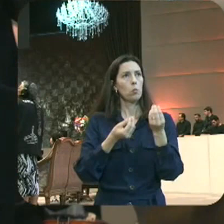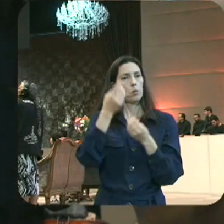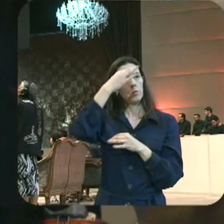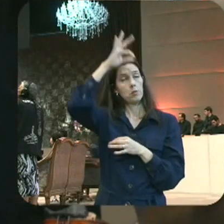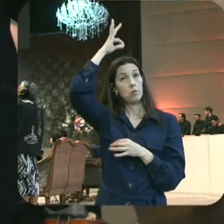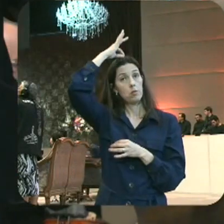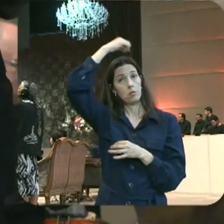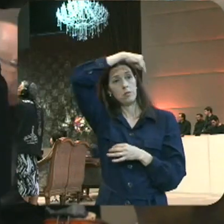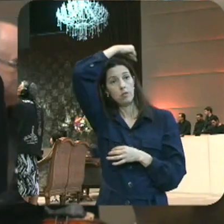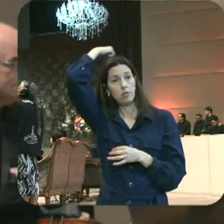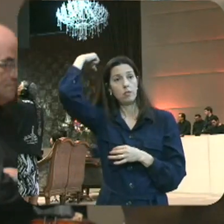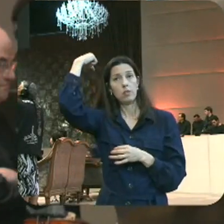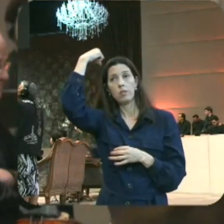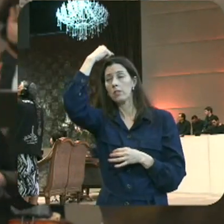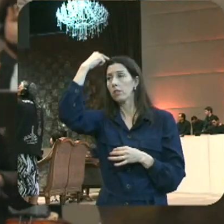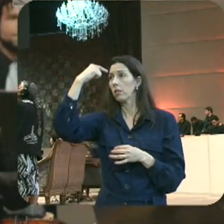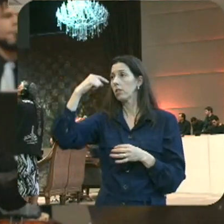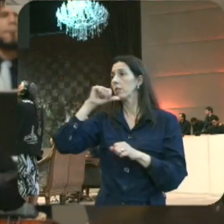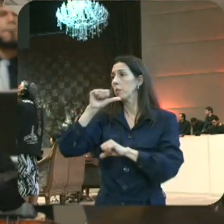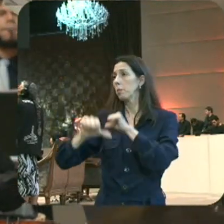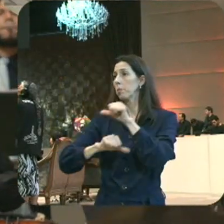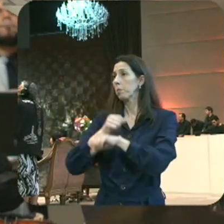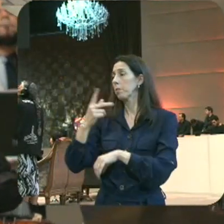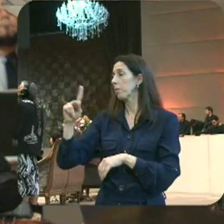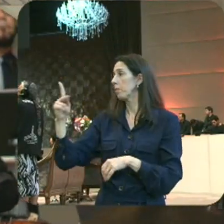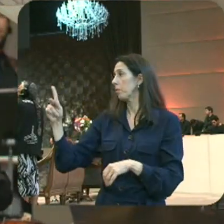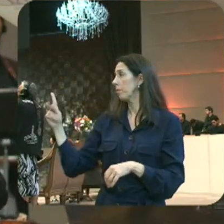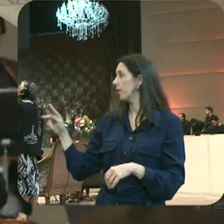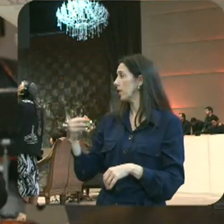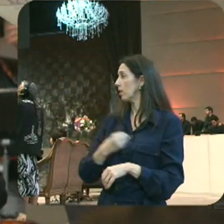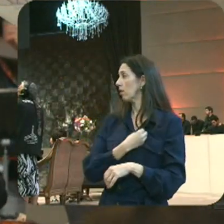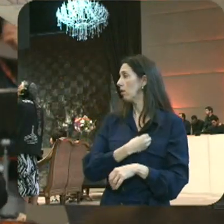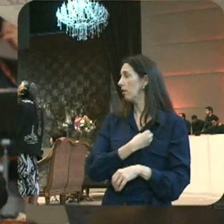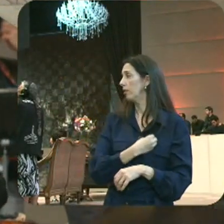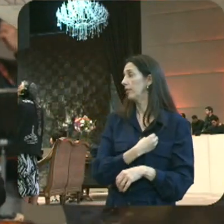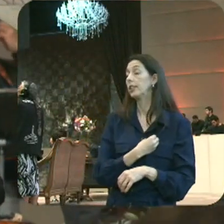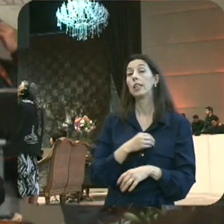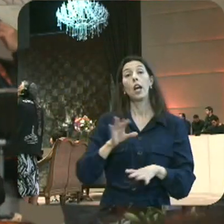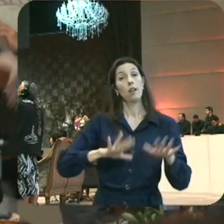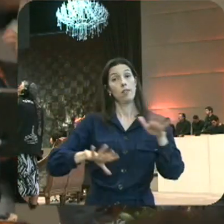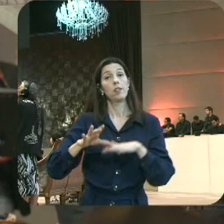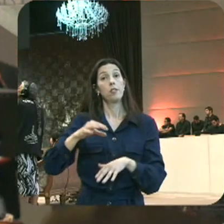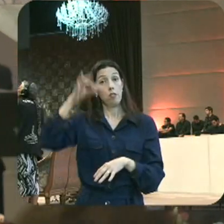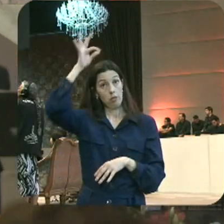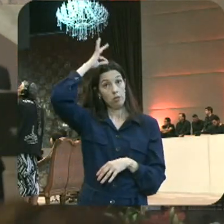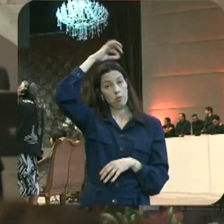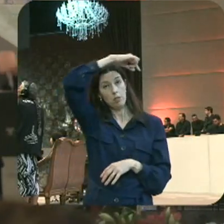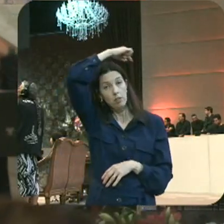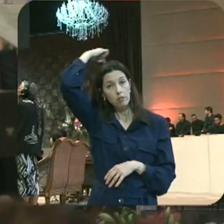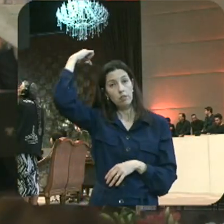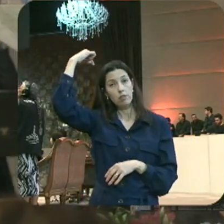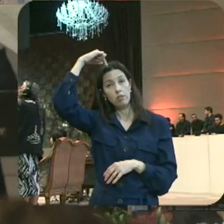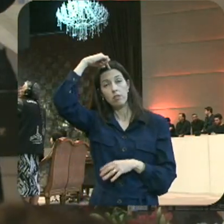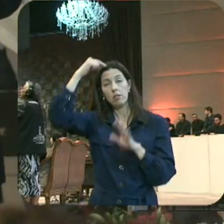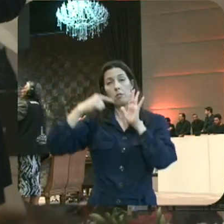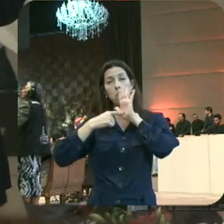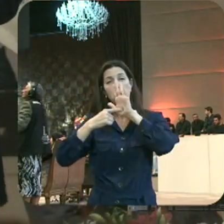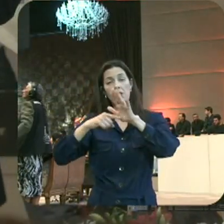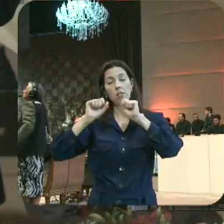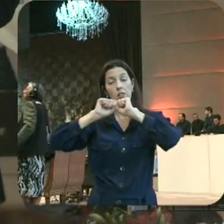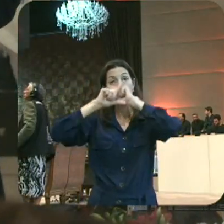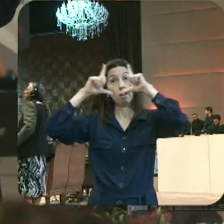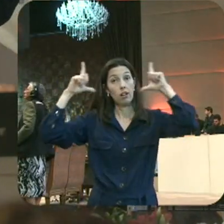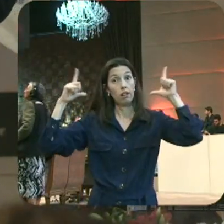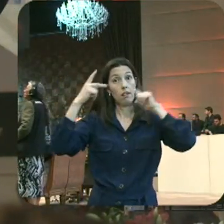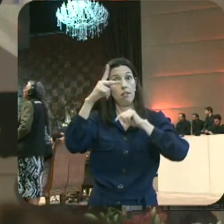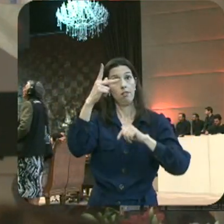interessante porque o Espírito deixa claro para a gente algumas áreas, não é verdade? Então essas áreas que o Espírito falou,